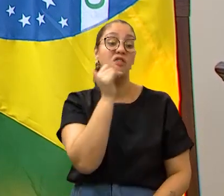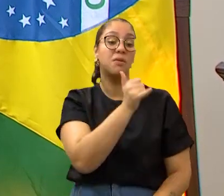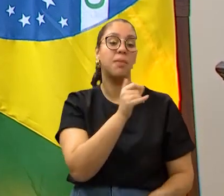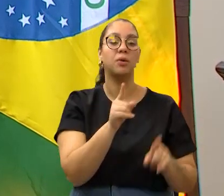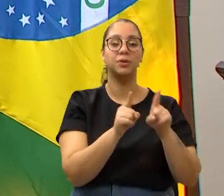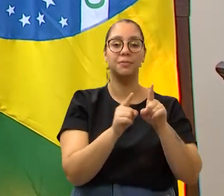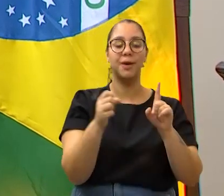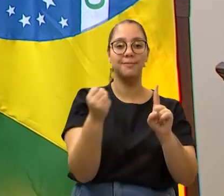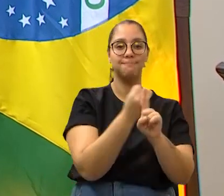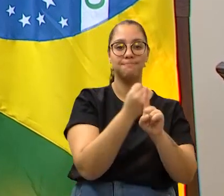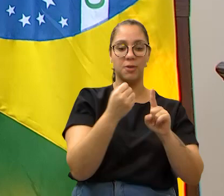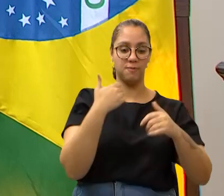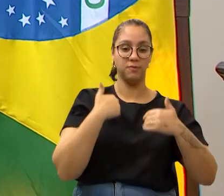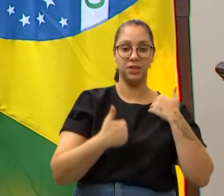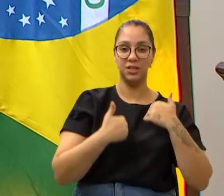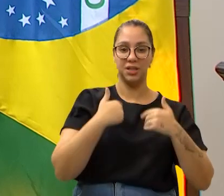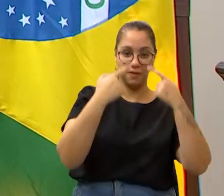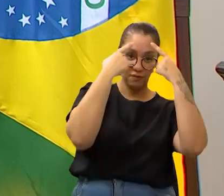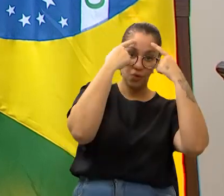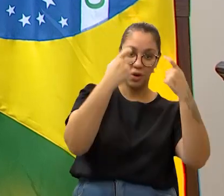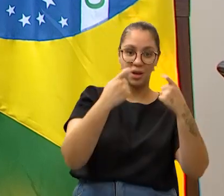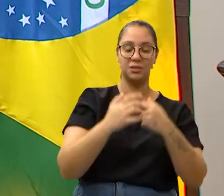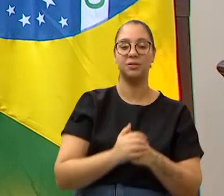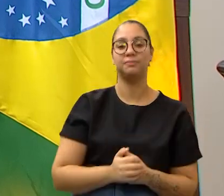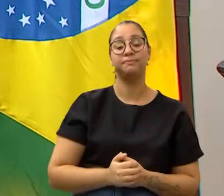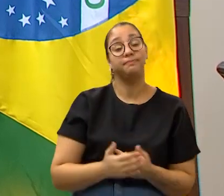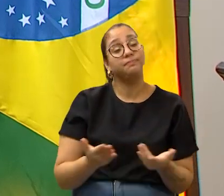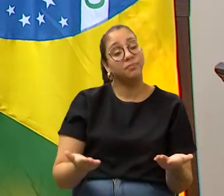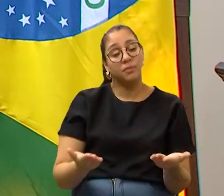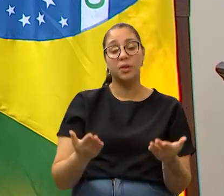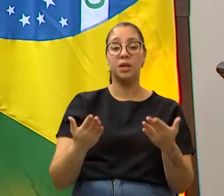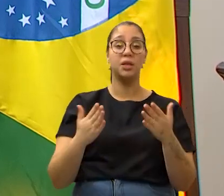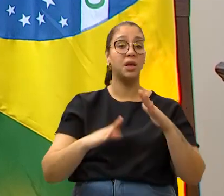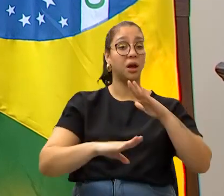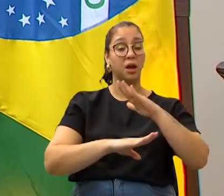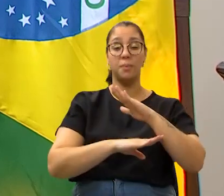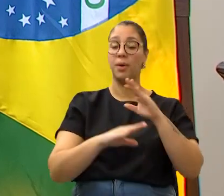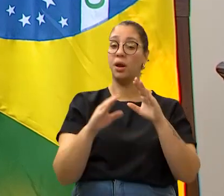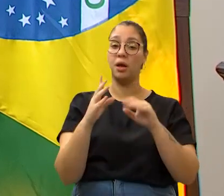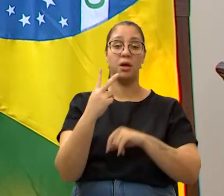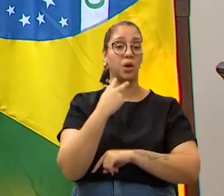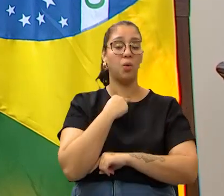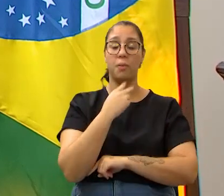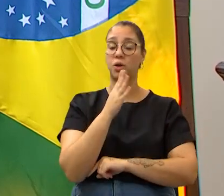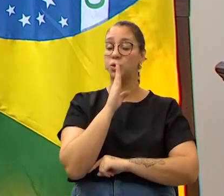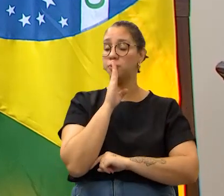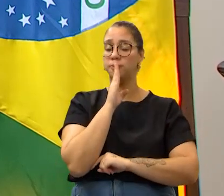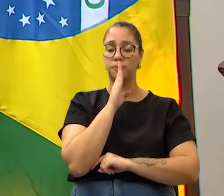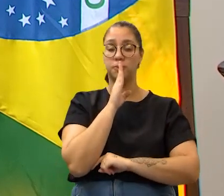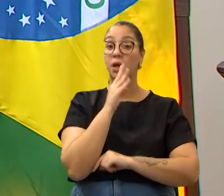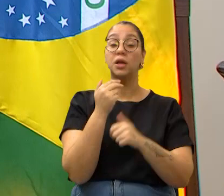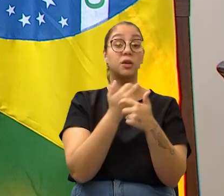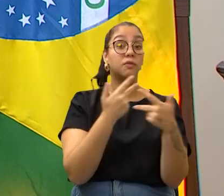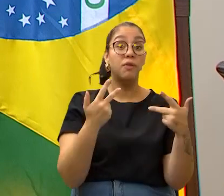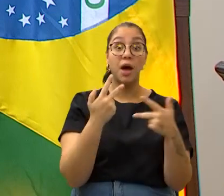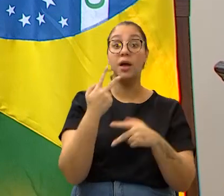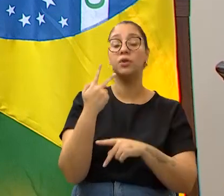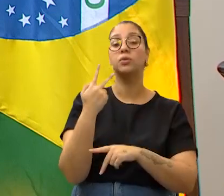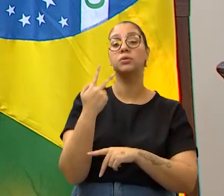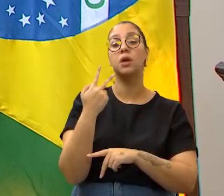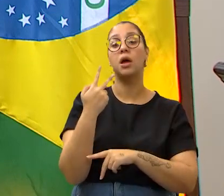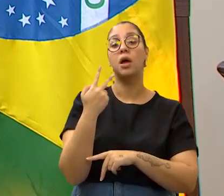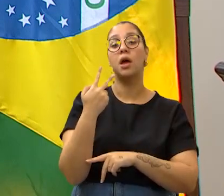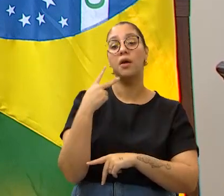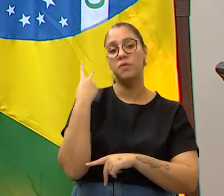à violência física. Então a Câmara não podia, obviamente, se omitir, e vários vereadores e este presidente,